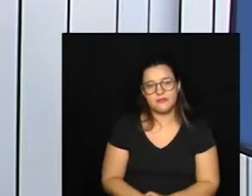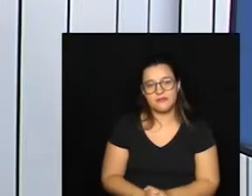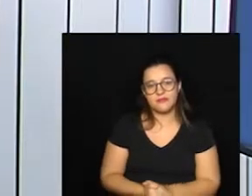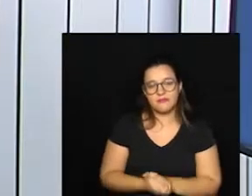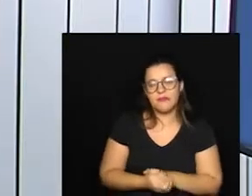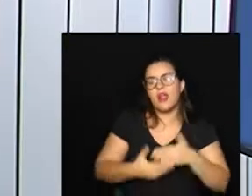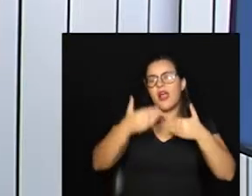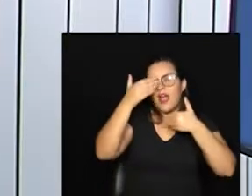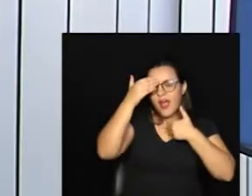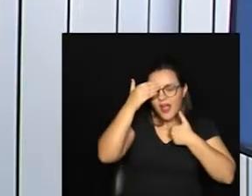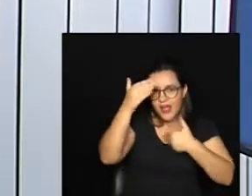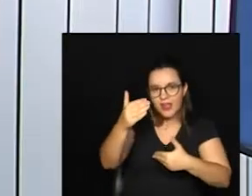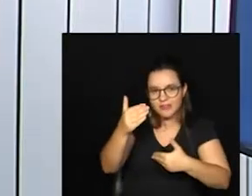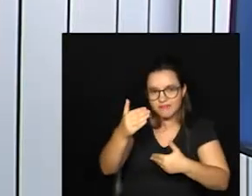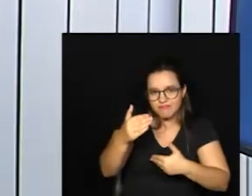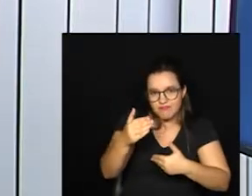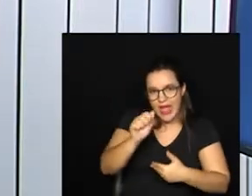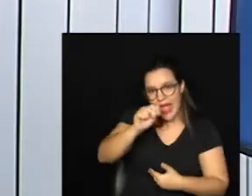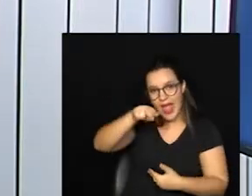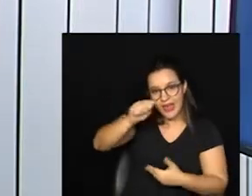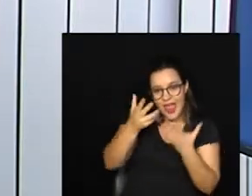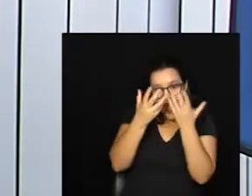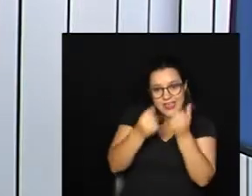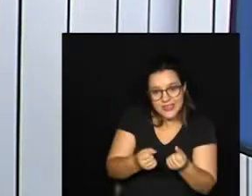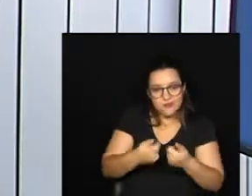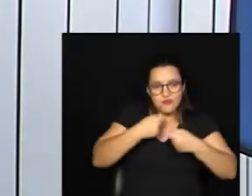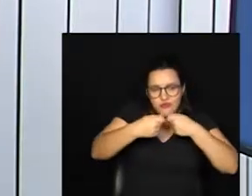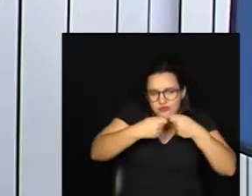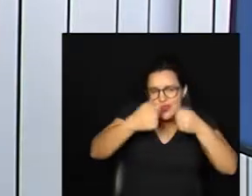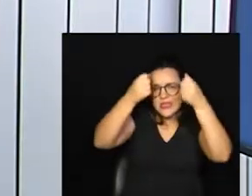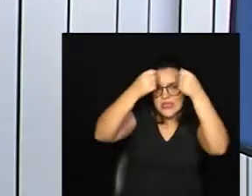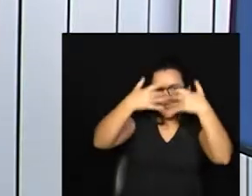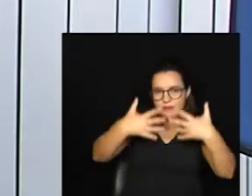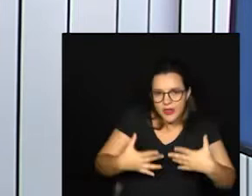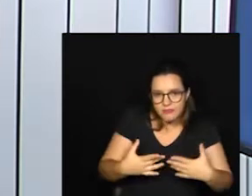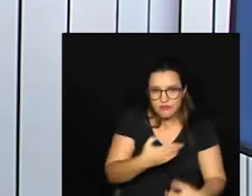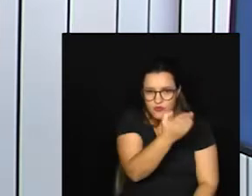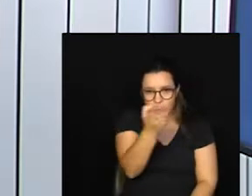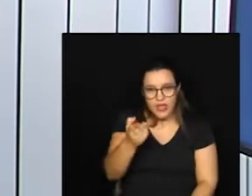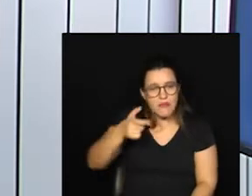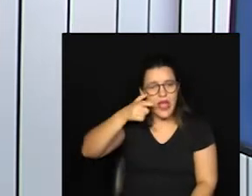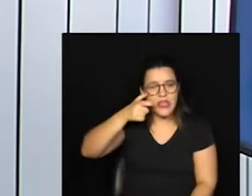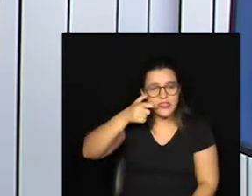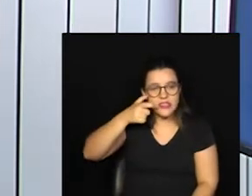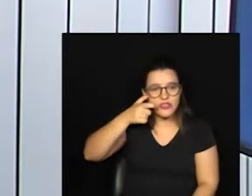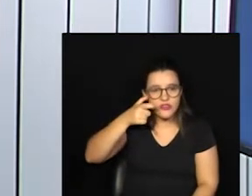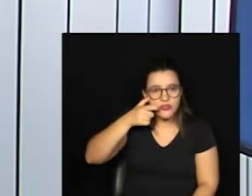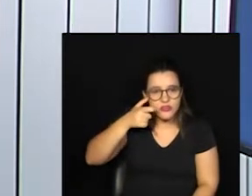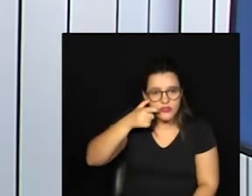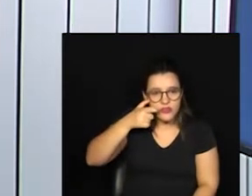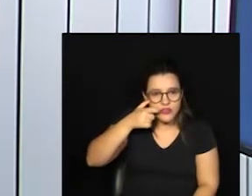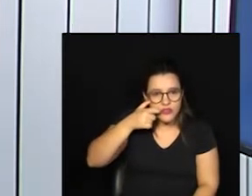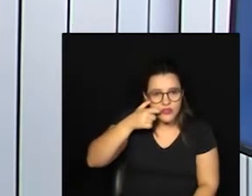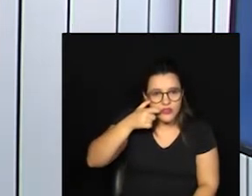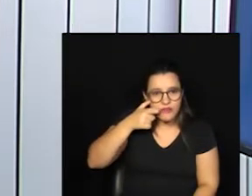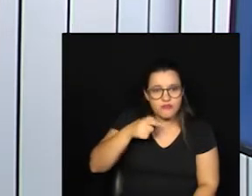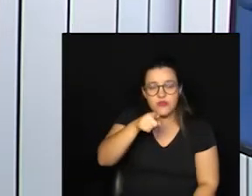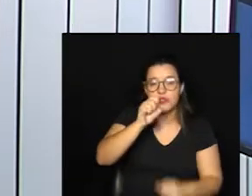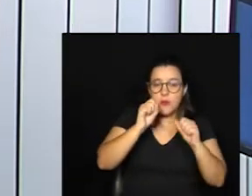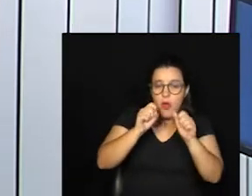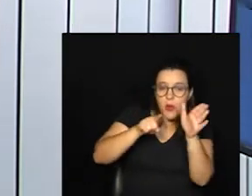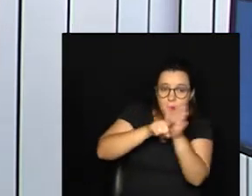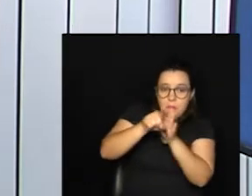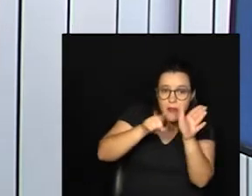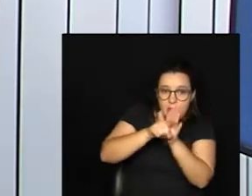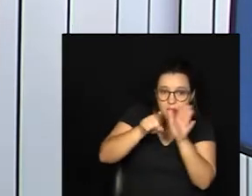Quero agradecer a presença da Ana aqui no Câmara Total. Você que está nos acompanhando tem a possibilidade de enviar uma